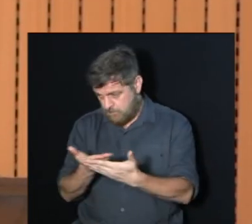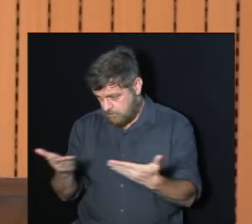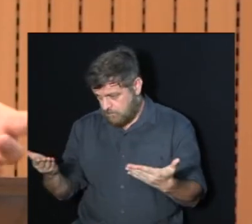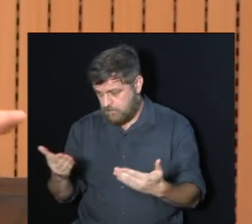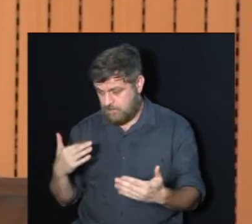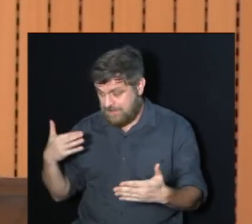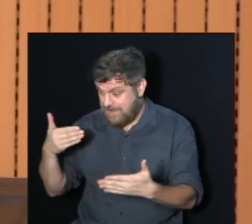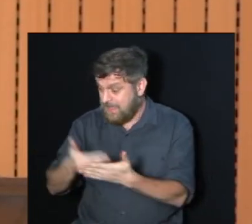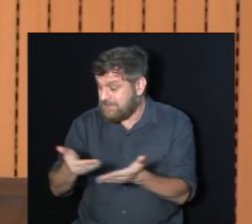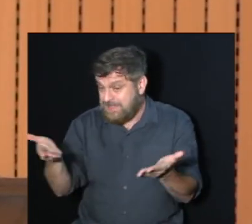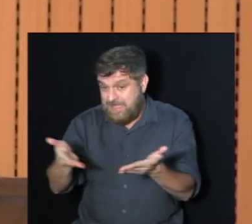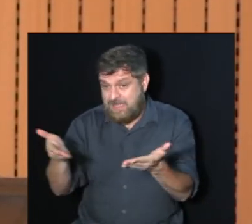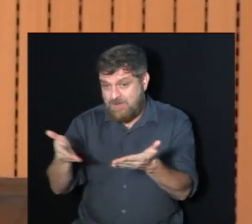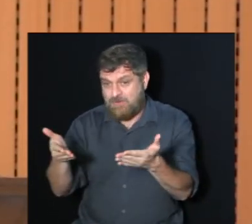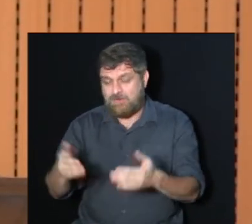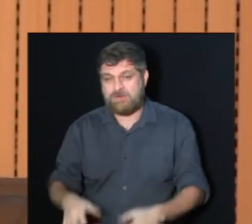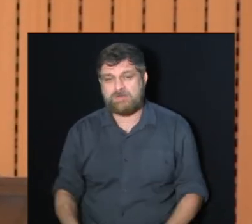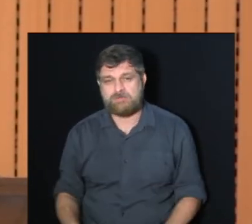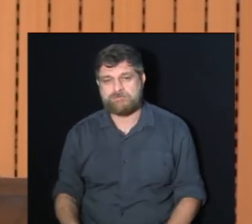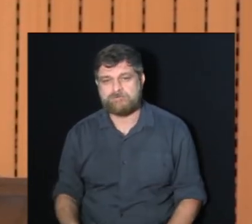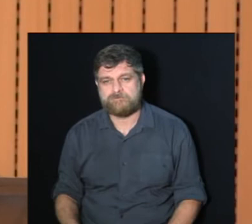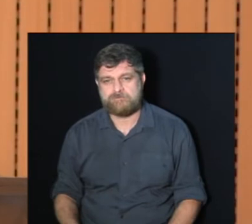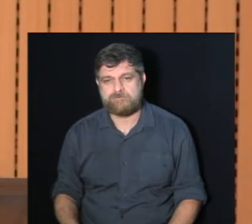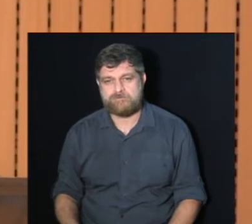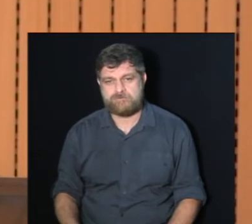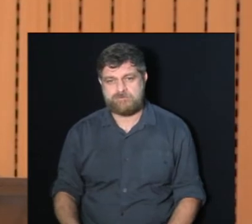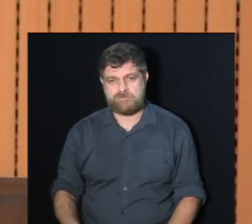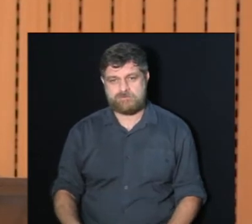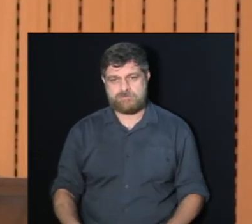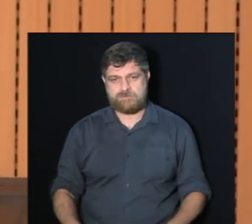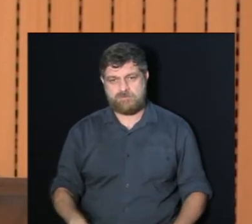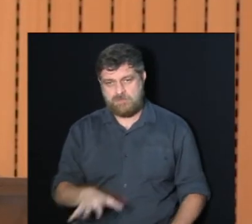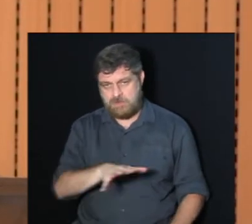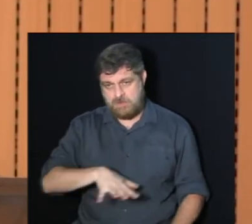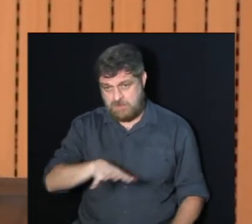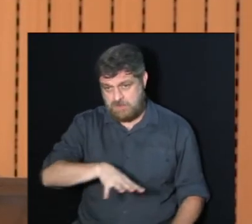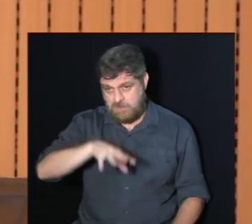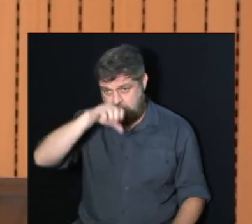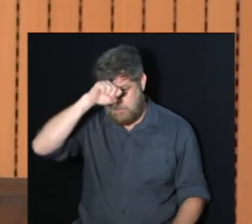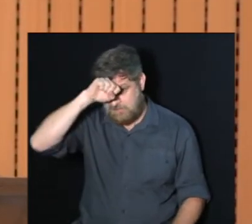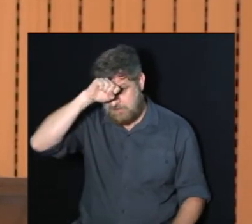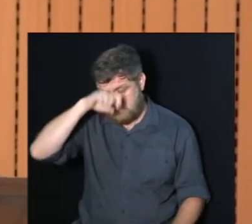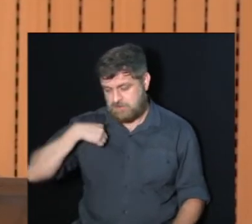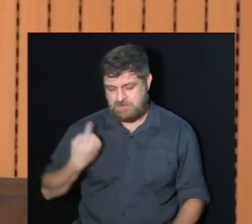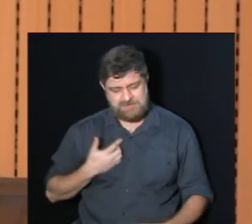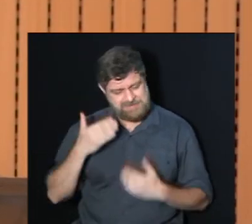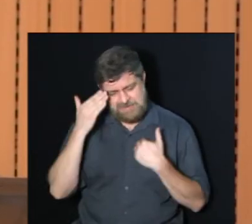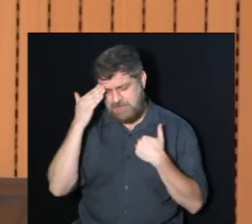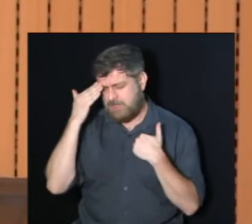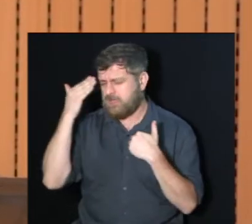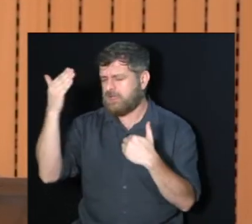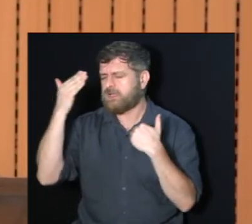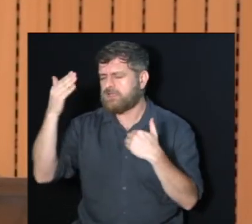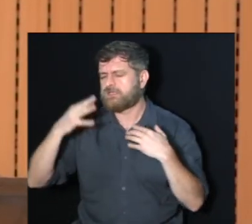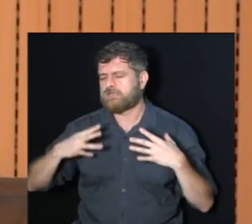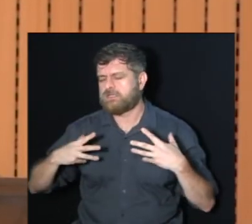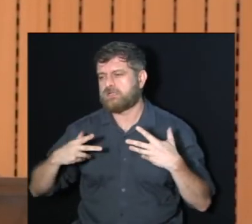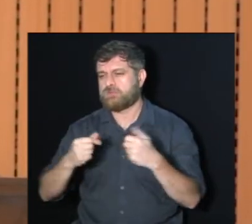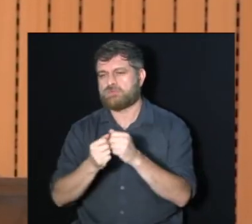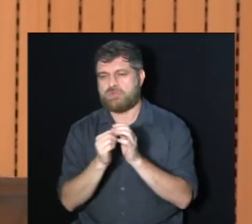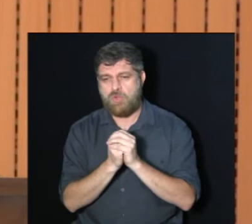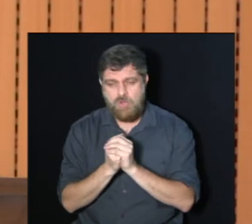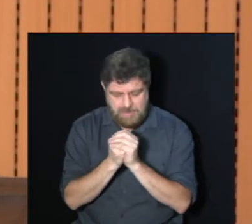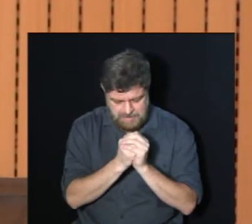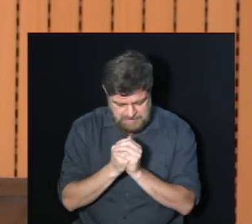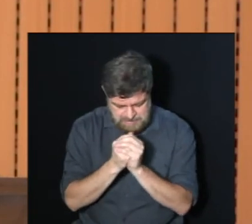até essas horas, na Umbanda, tudo nós agradecemos, né? Seja em forma de